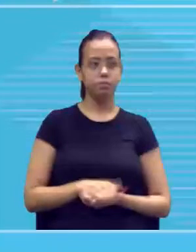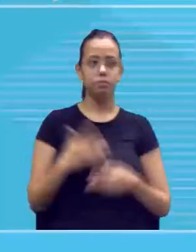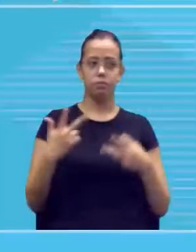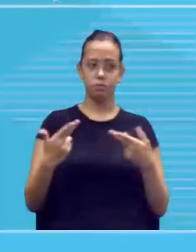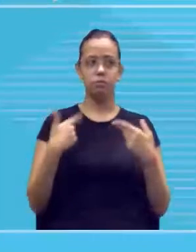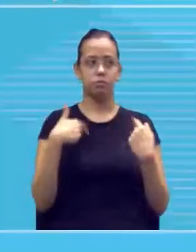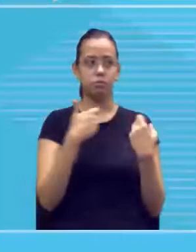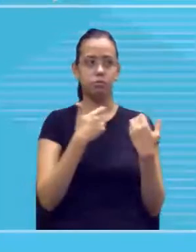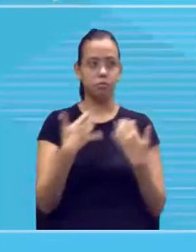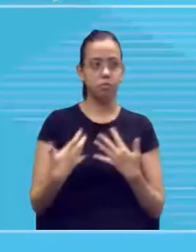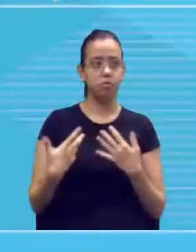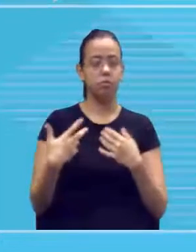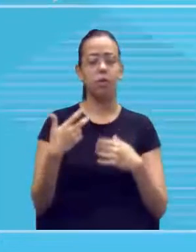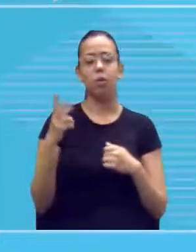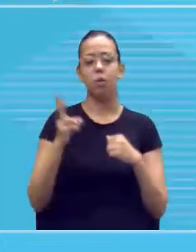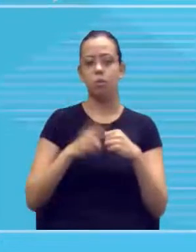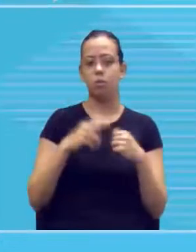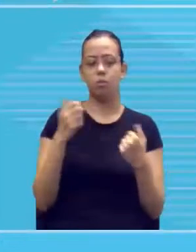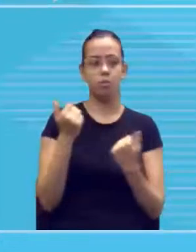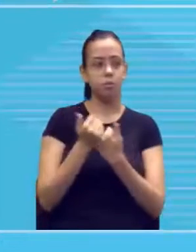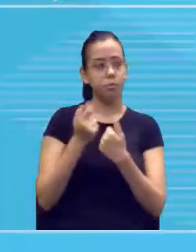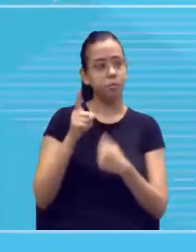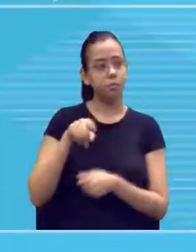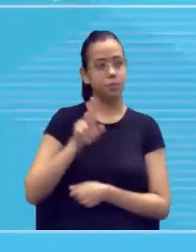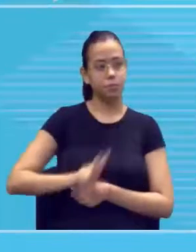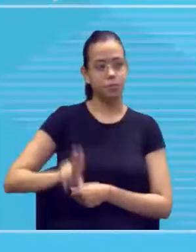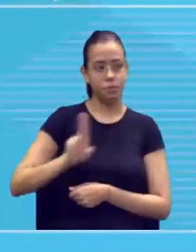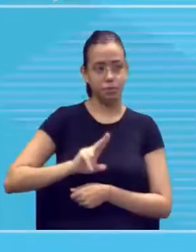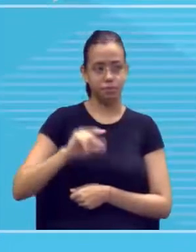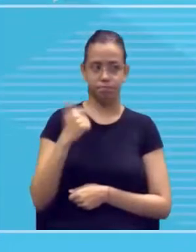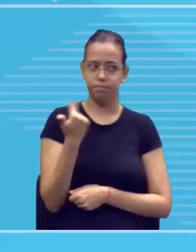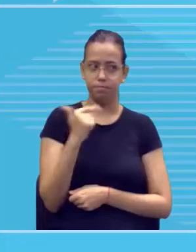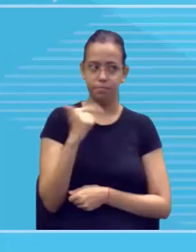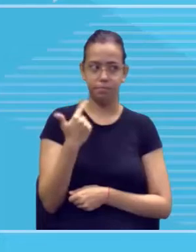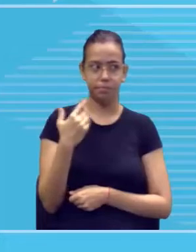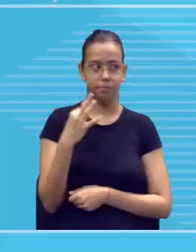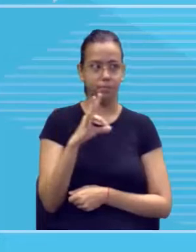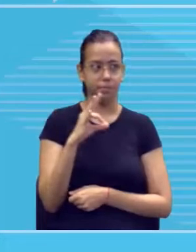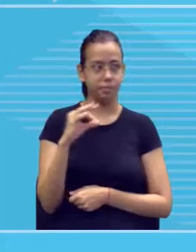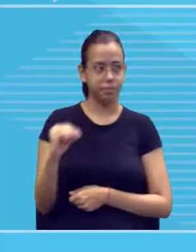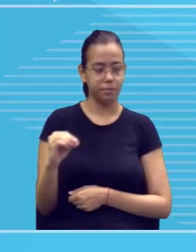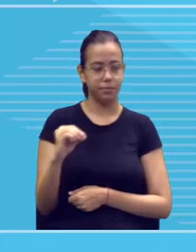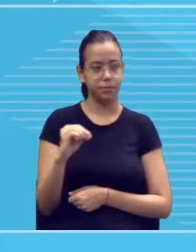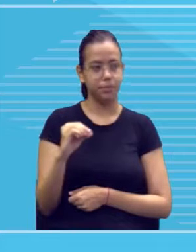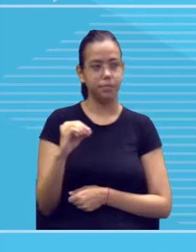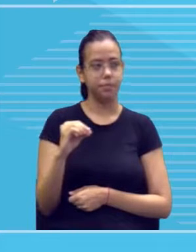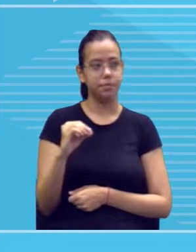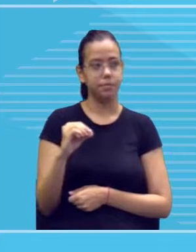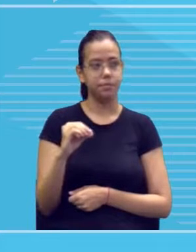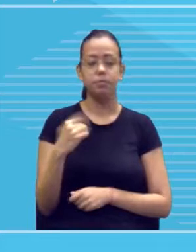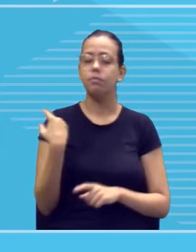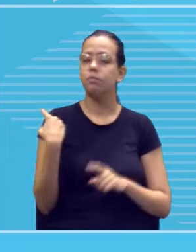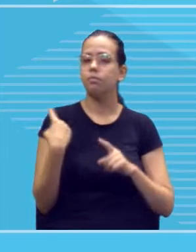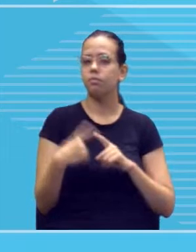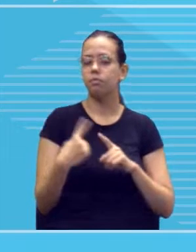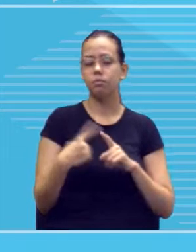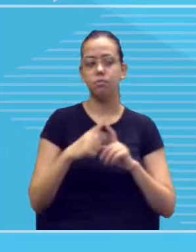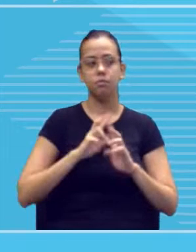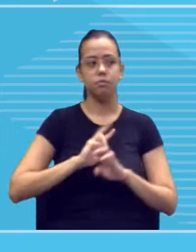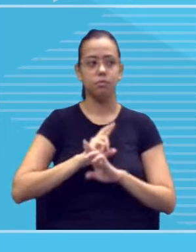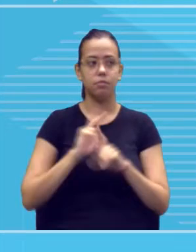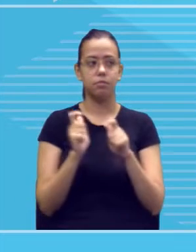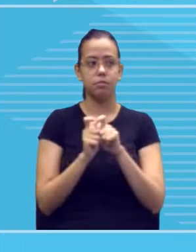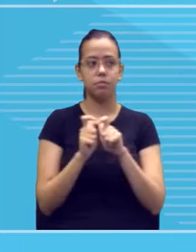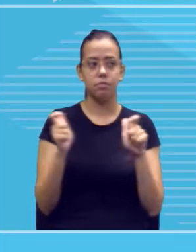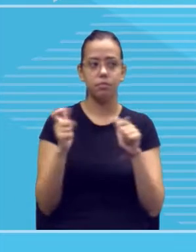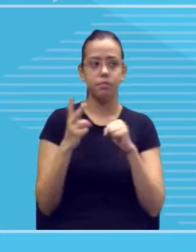esses verbos modais são utilizados sem o tio Olha só se não utiliza esse tio que é Diferentemente da maioria